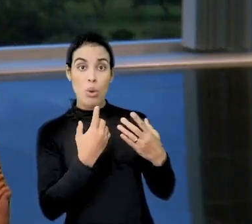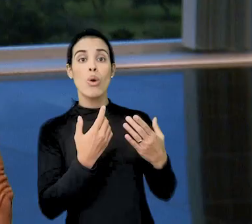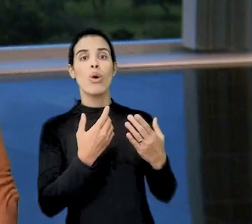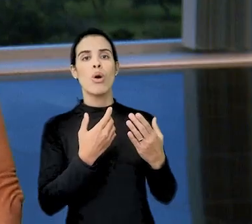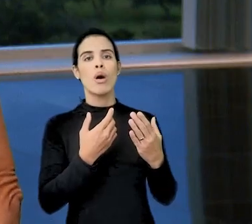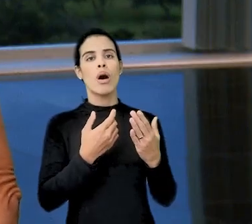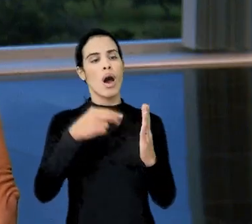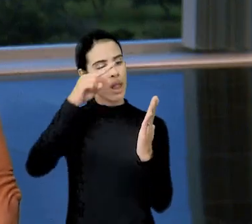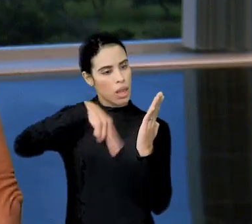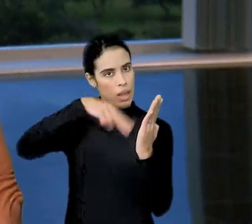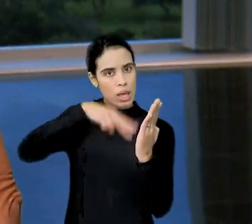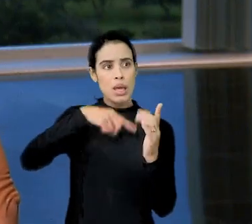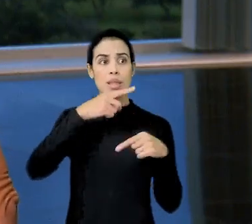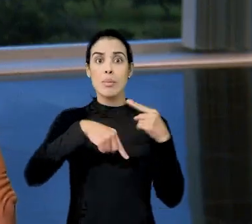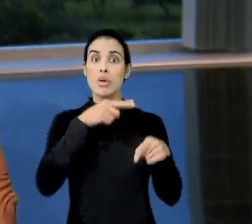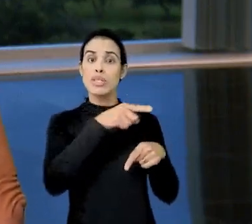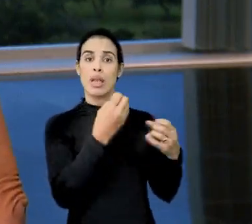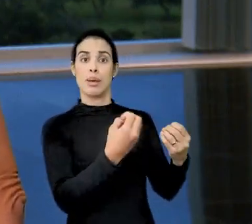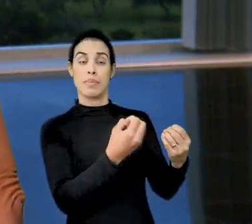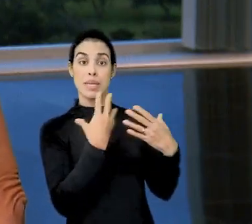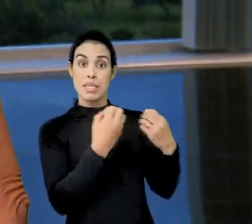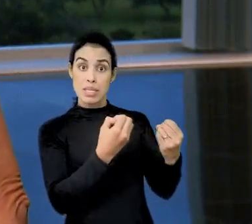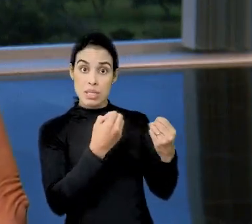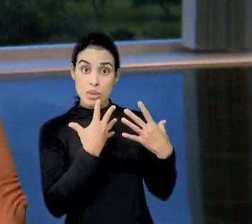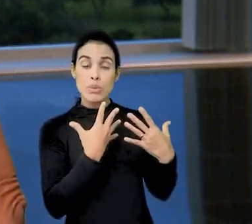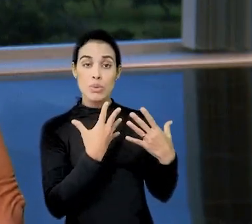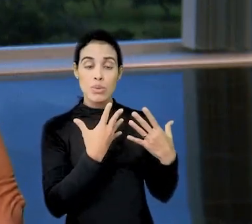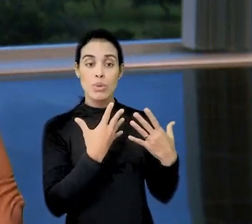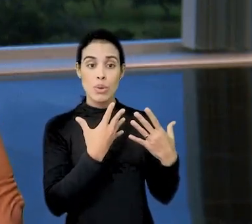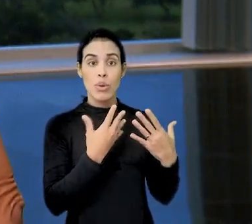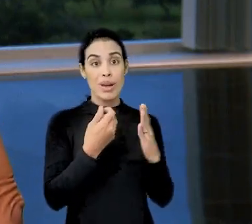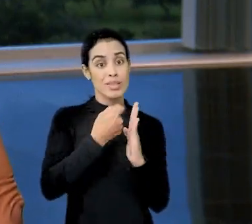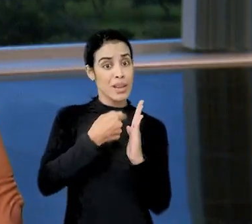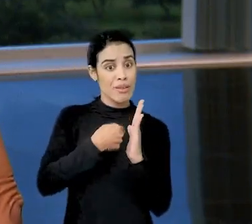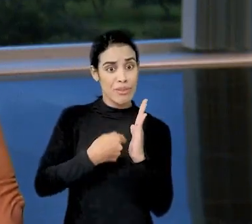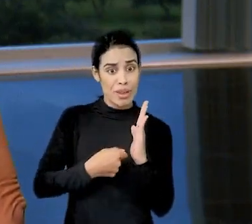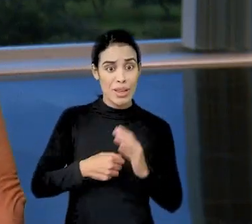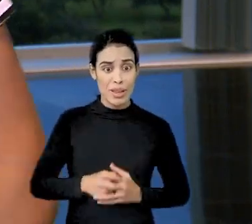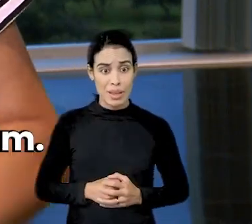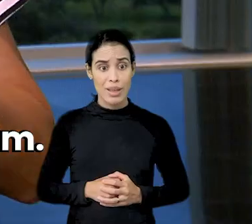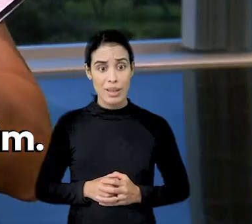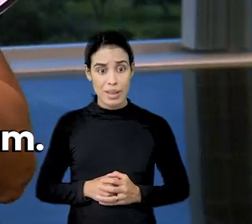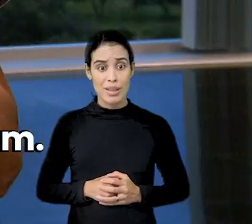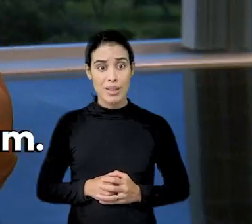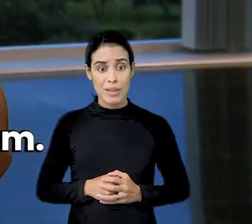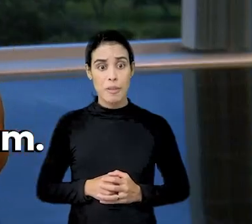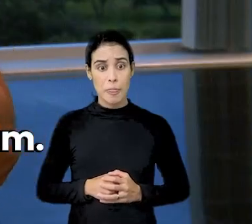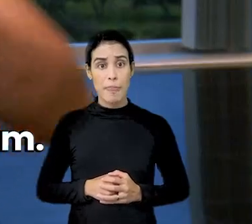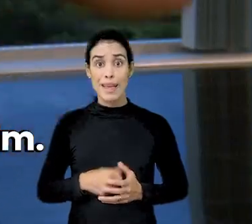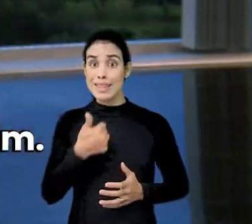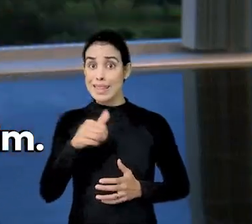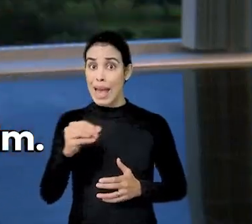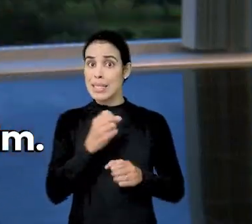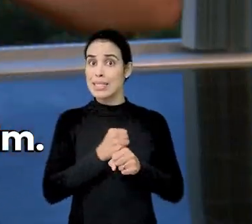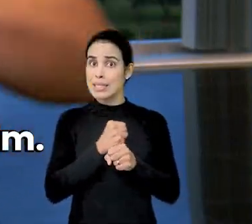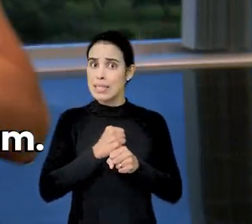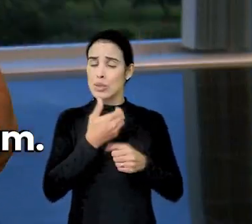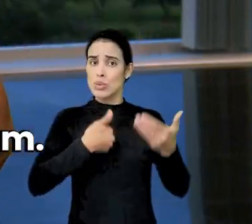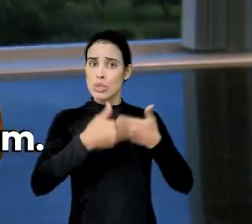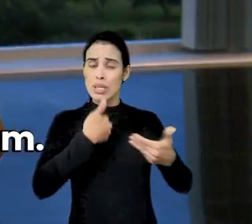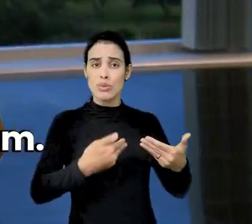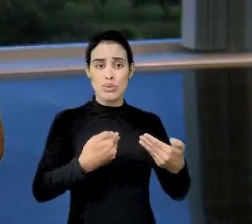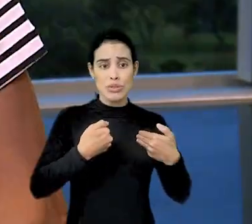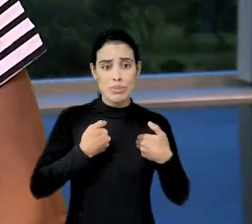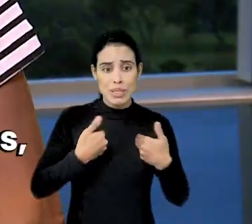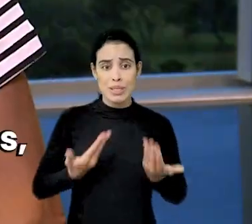falar, depois ensinar ela a ler, depois ensinar ela a escrever. 10 anos da vida dela em casa,